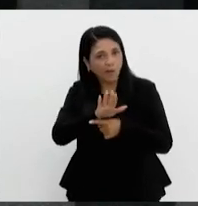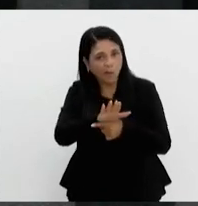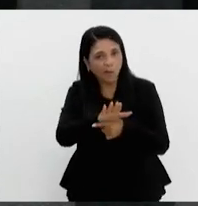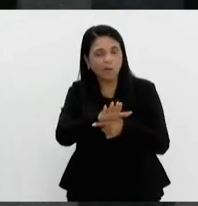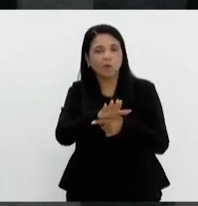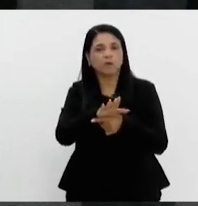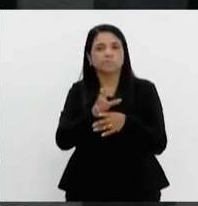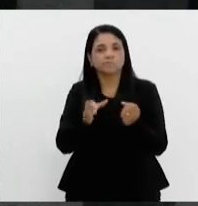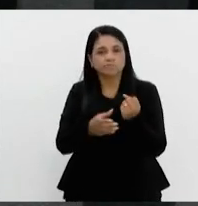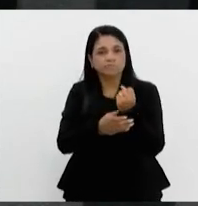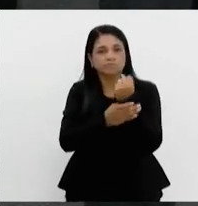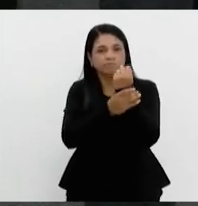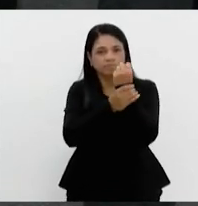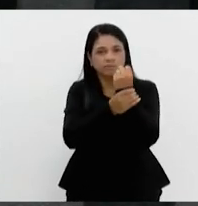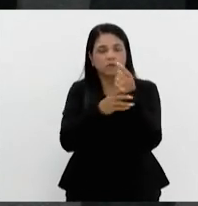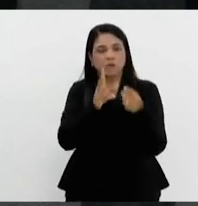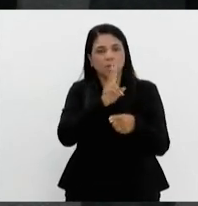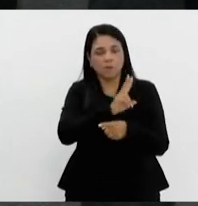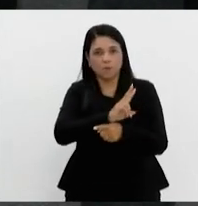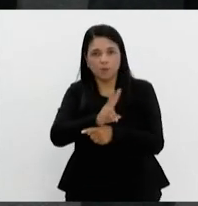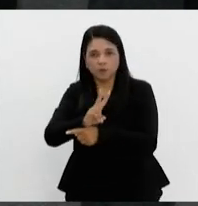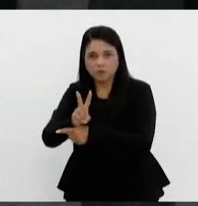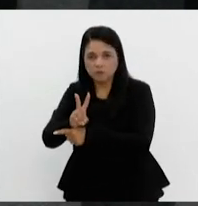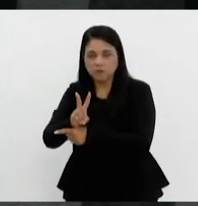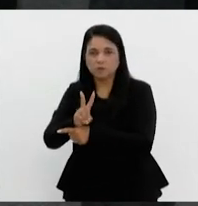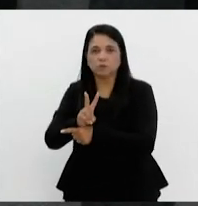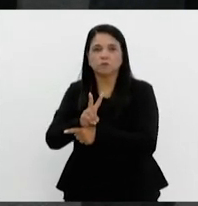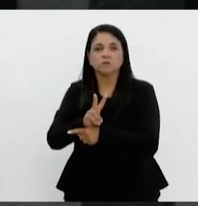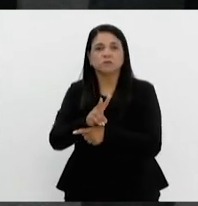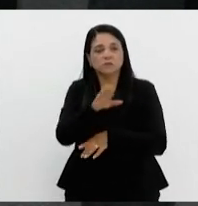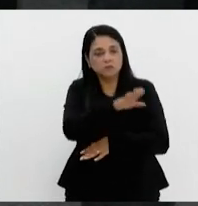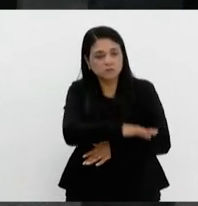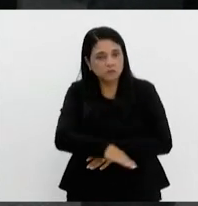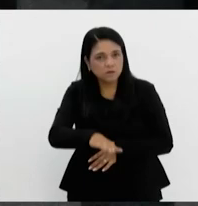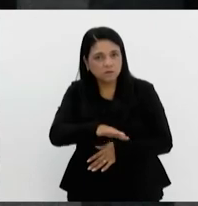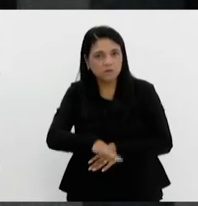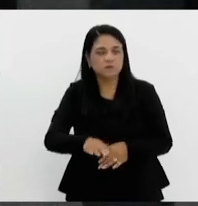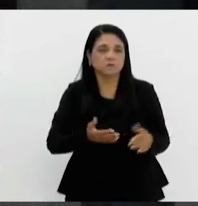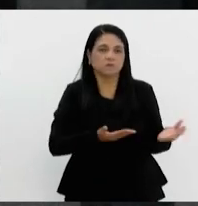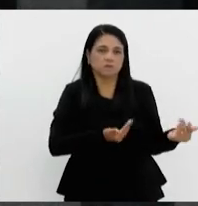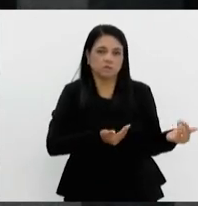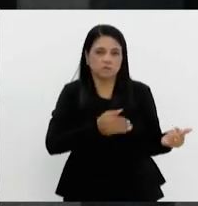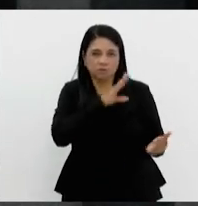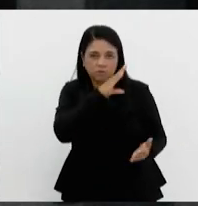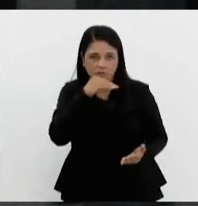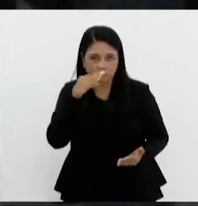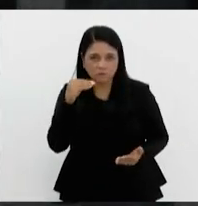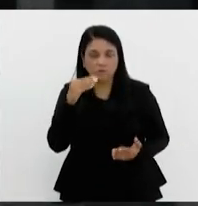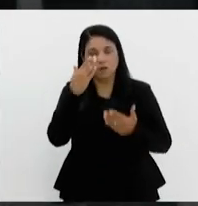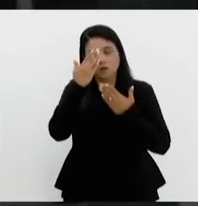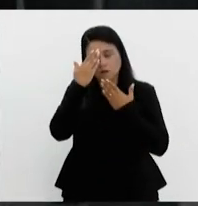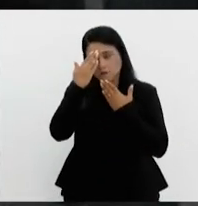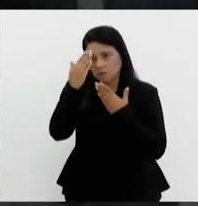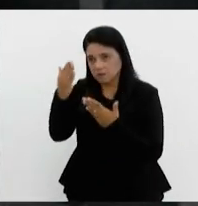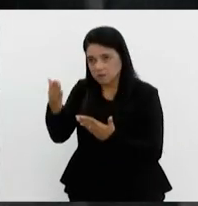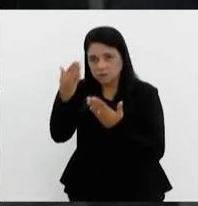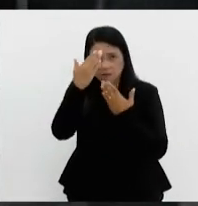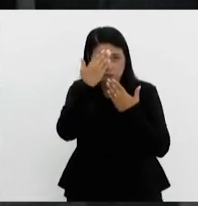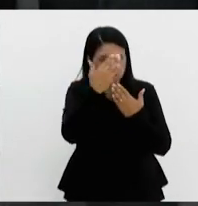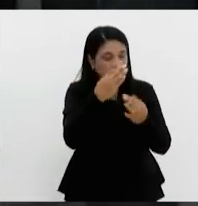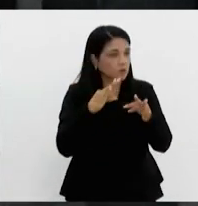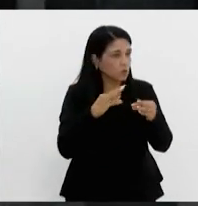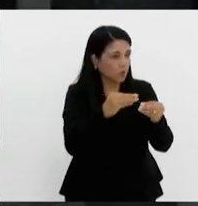nas garantias da proteção integral das crianças, dos adolescentes. Então, quero agradecer a todos os